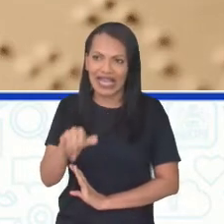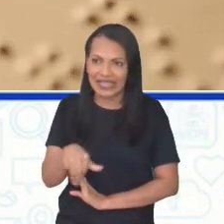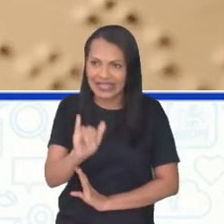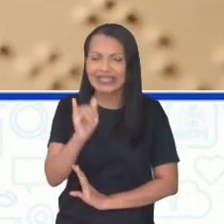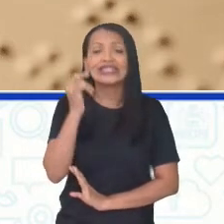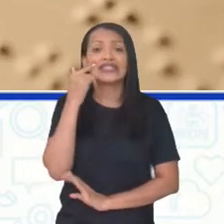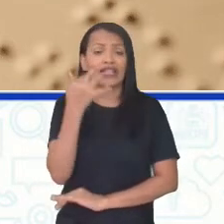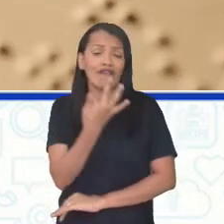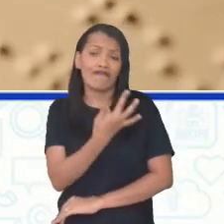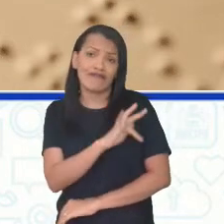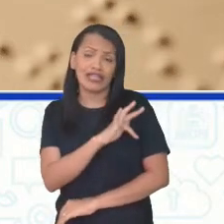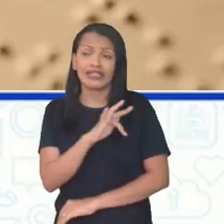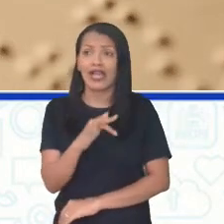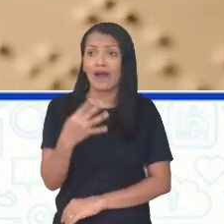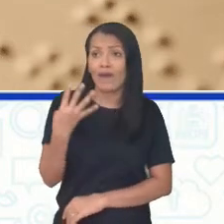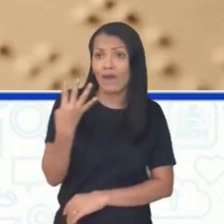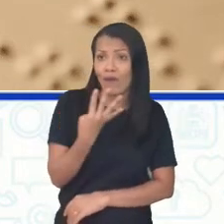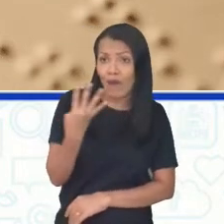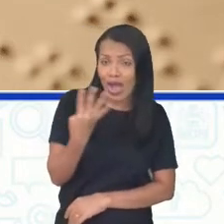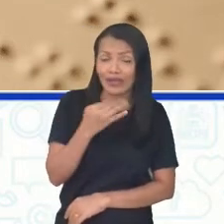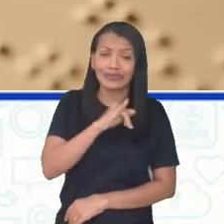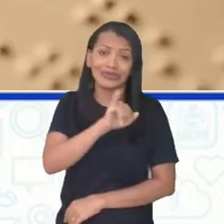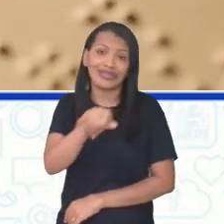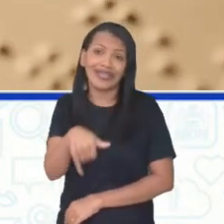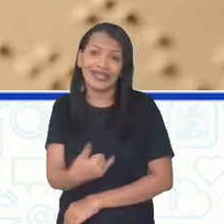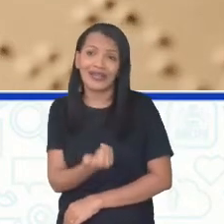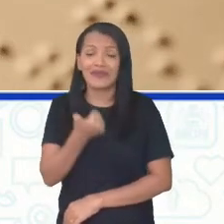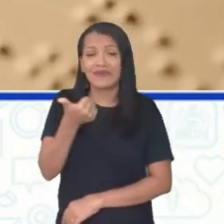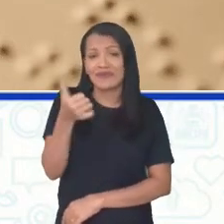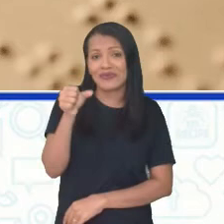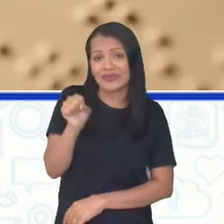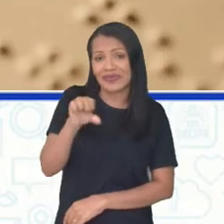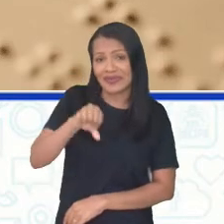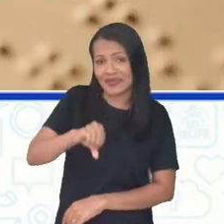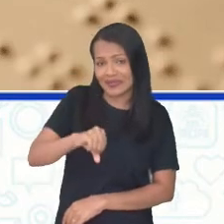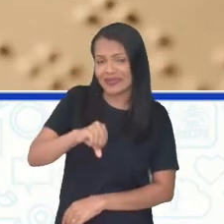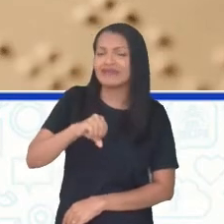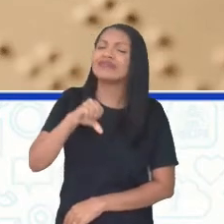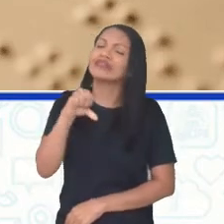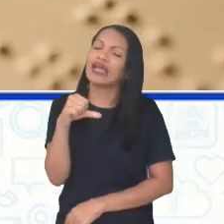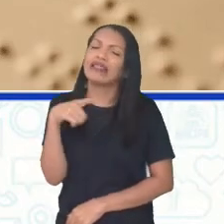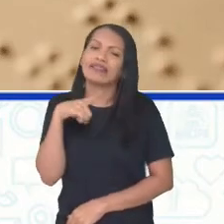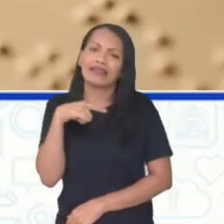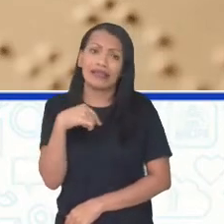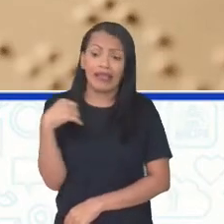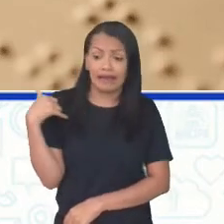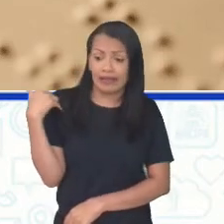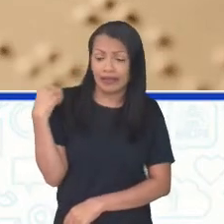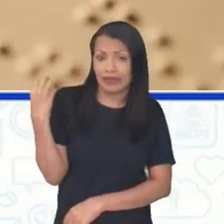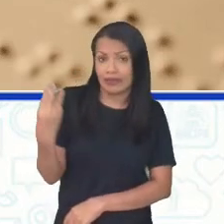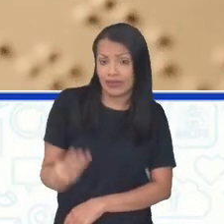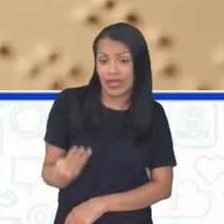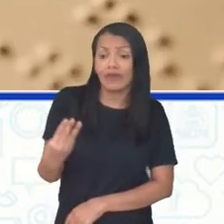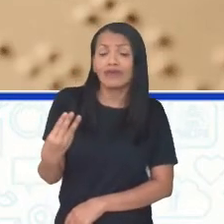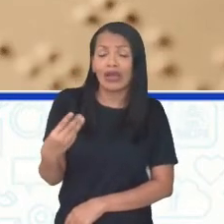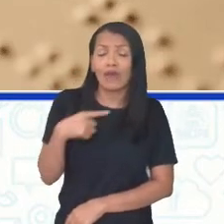de 1809, aí no século XIX, né? Quando tinha 3 anos, ele sofreu uma lesão no olho quando